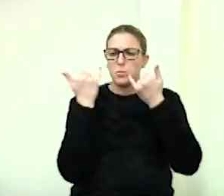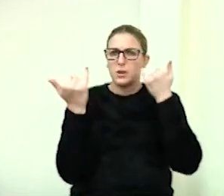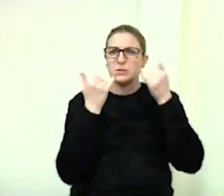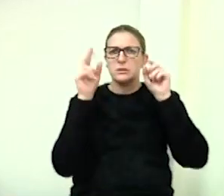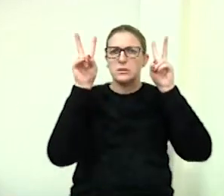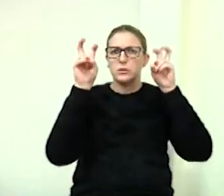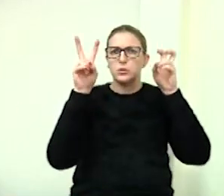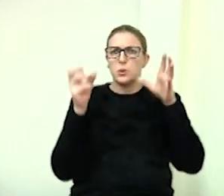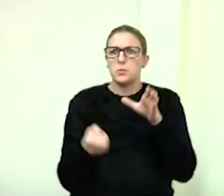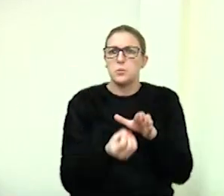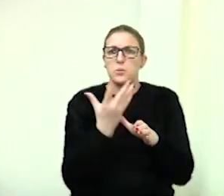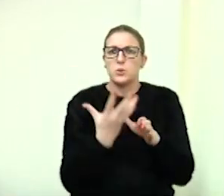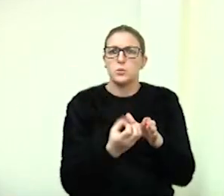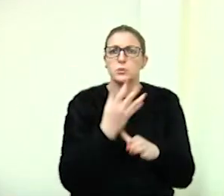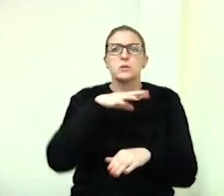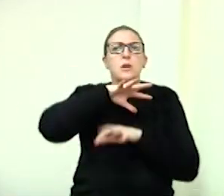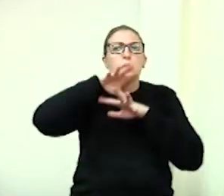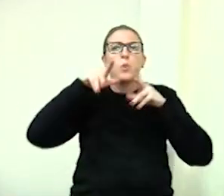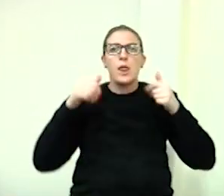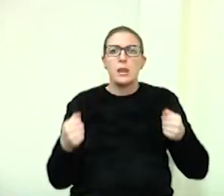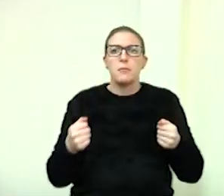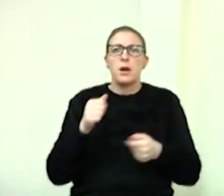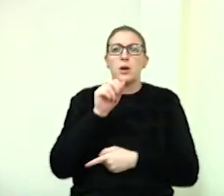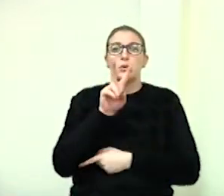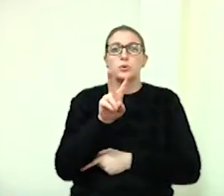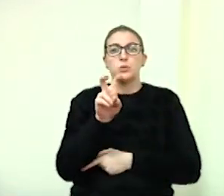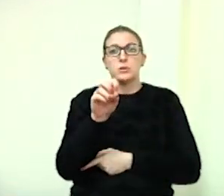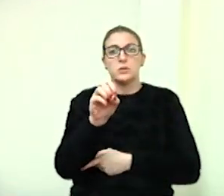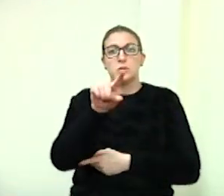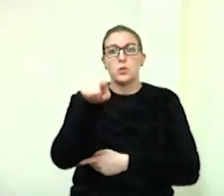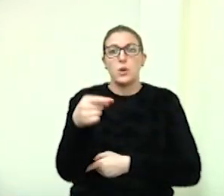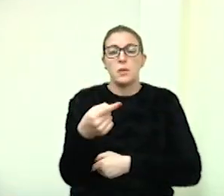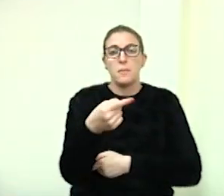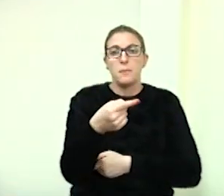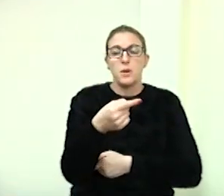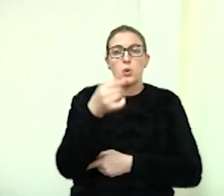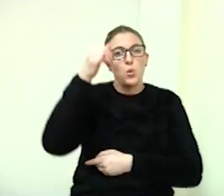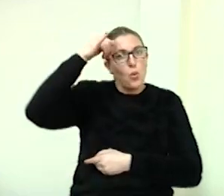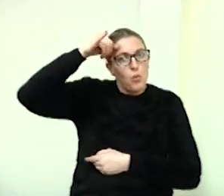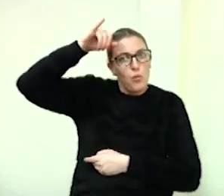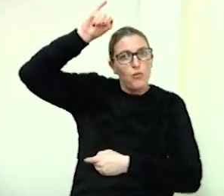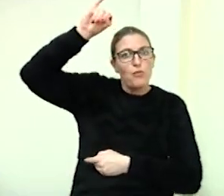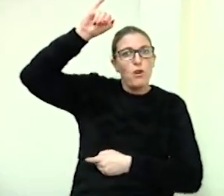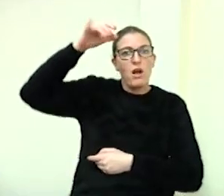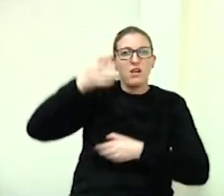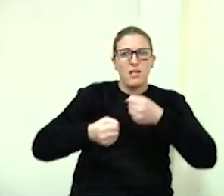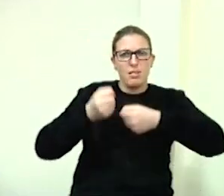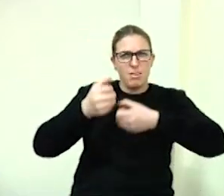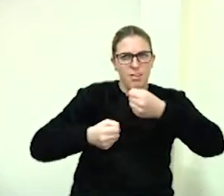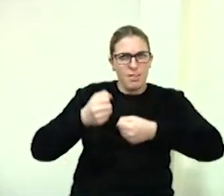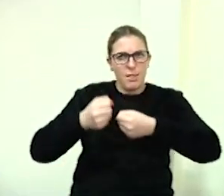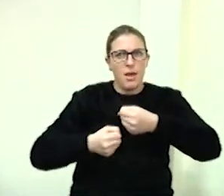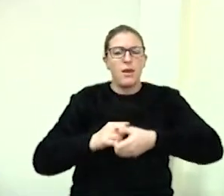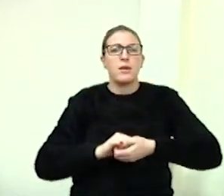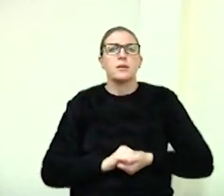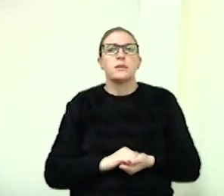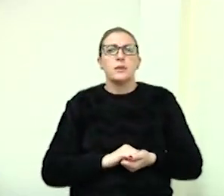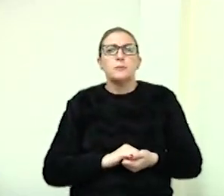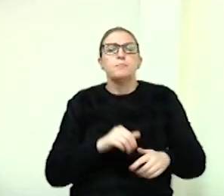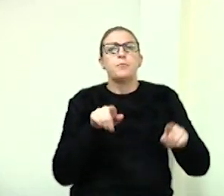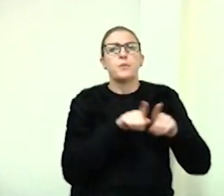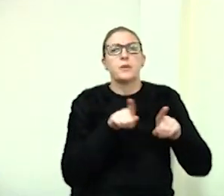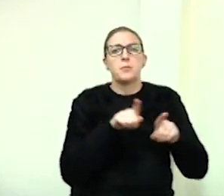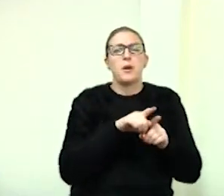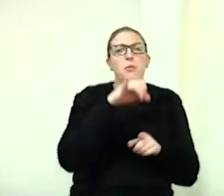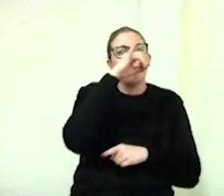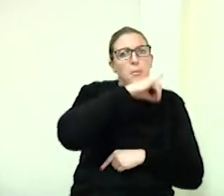.000 cabeças de bovinos na produção de leite, atendidos, então, os agricultores nesta área. Na questão dos suínos, são mais